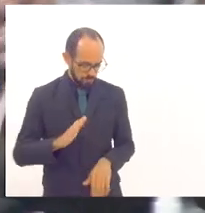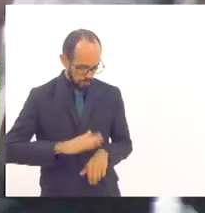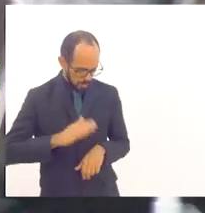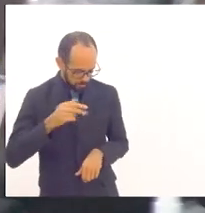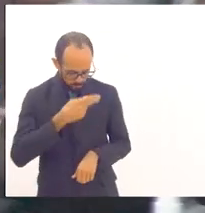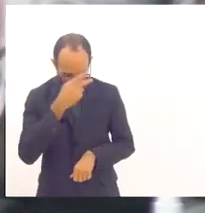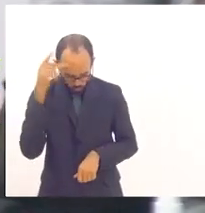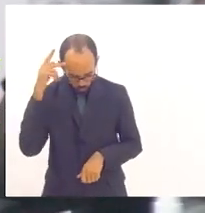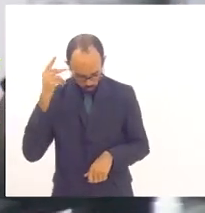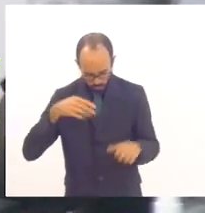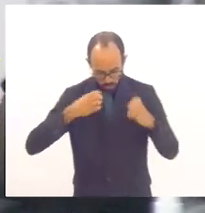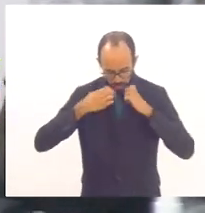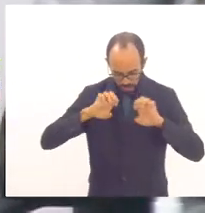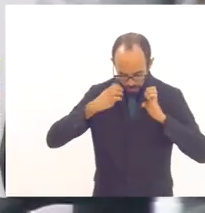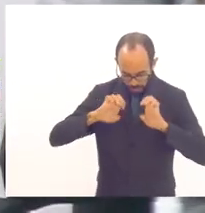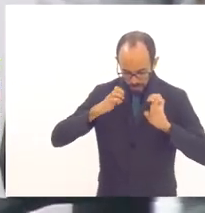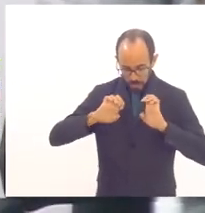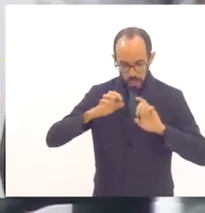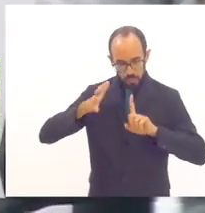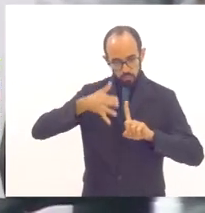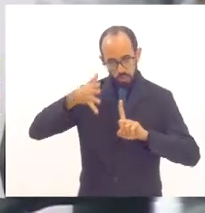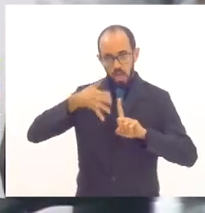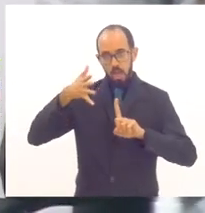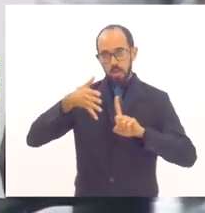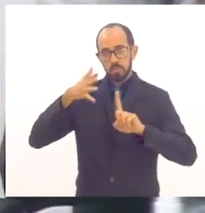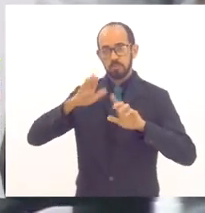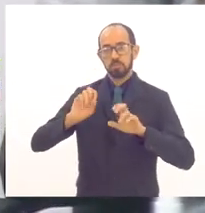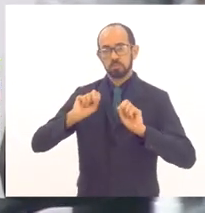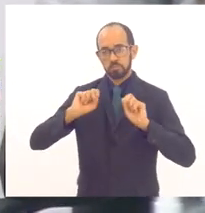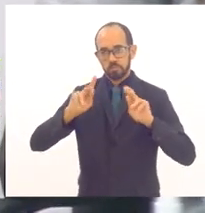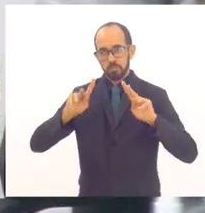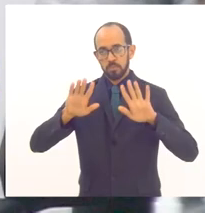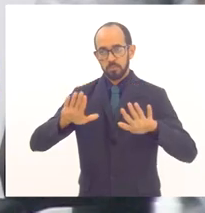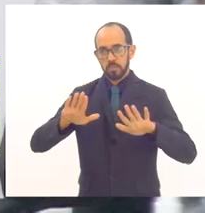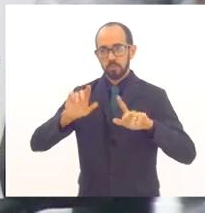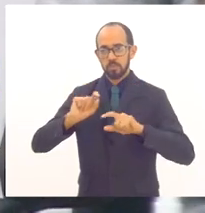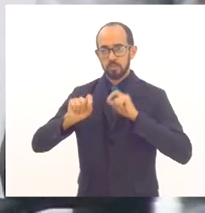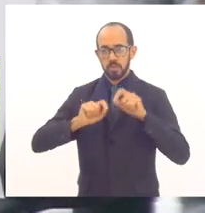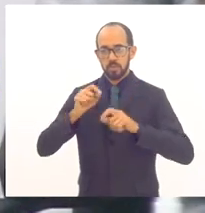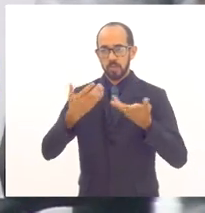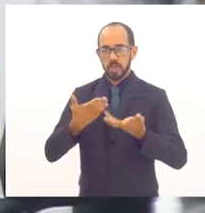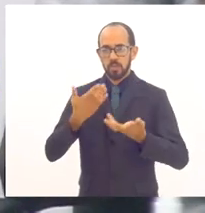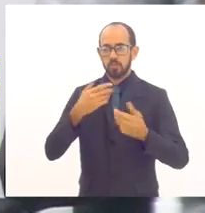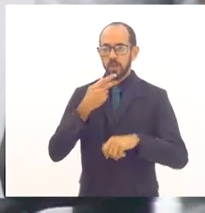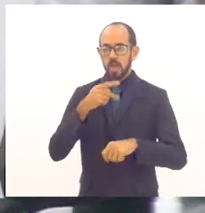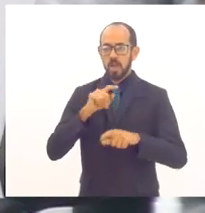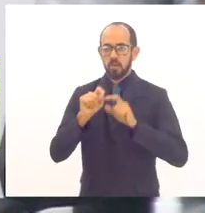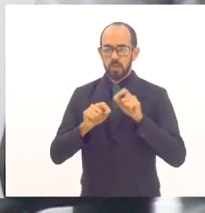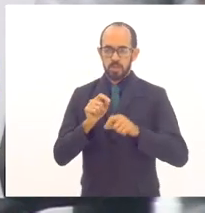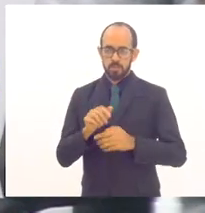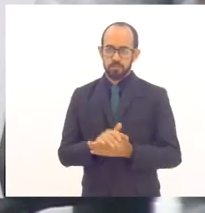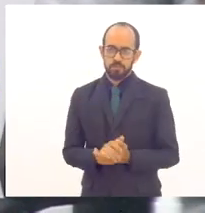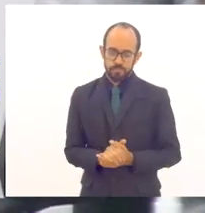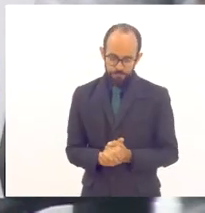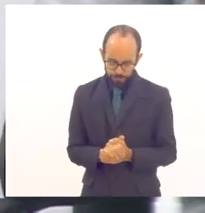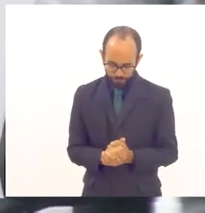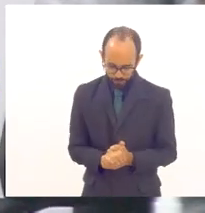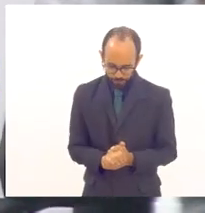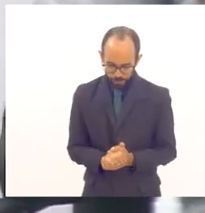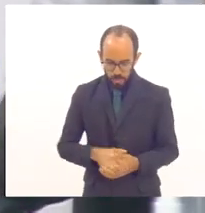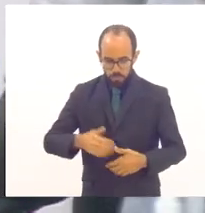pessoas se expressarem. Tudo bem. Eu queria dizer o seguinte. Primeiro, eu